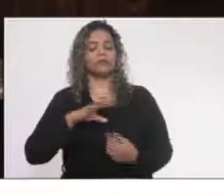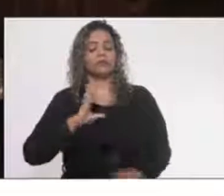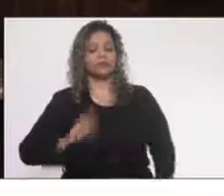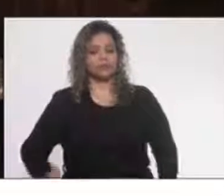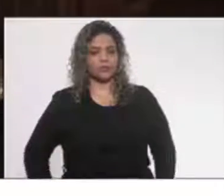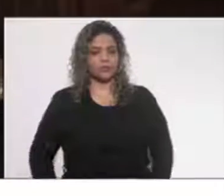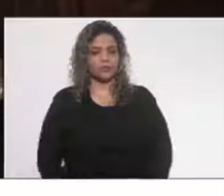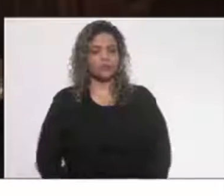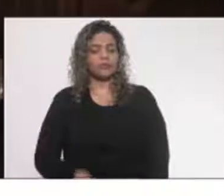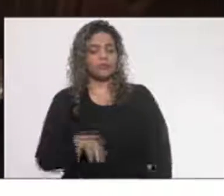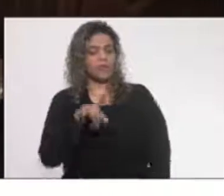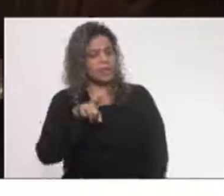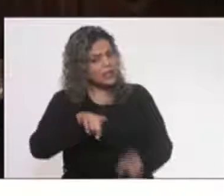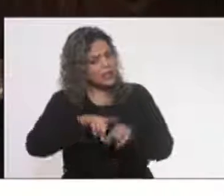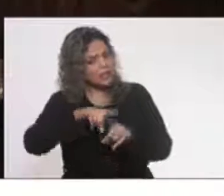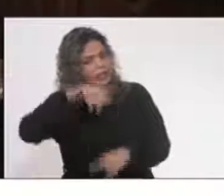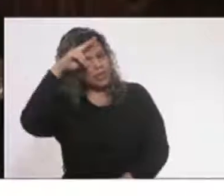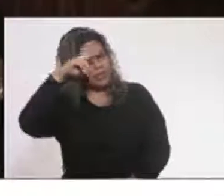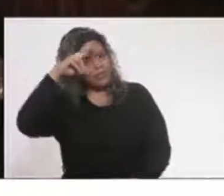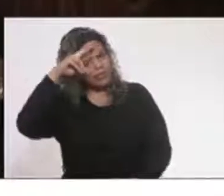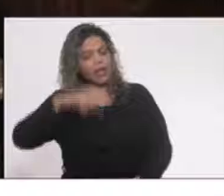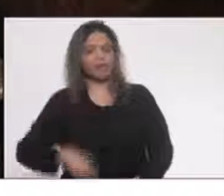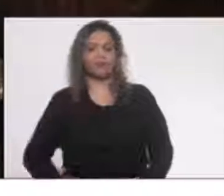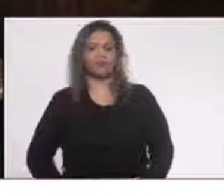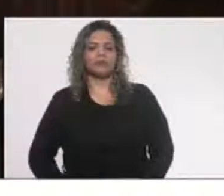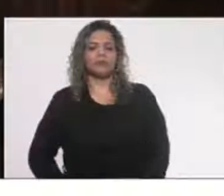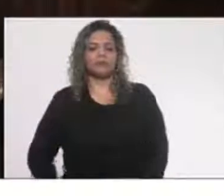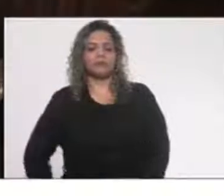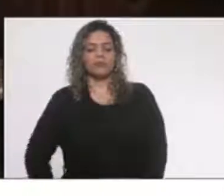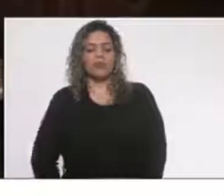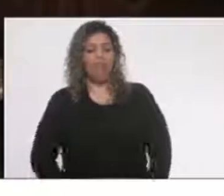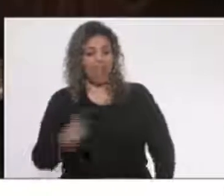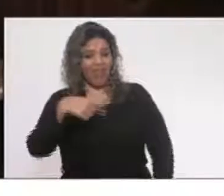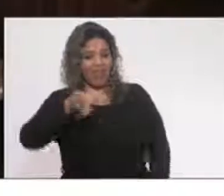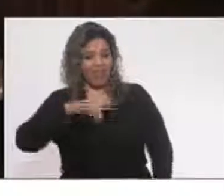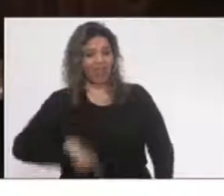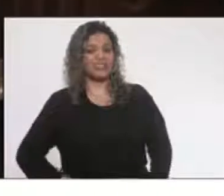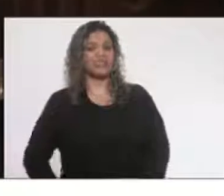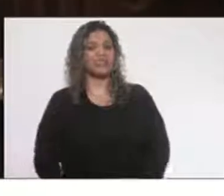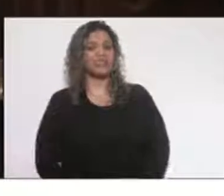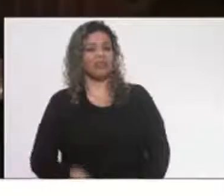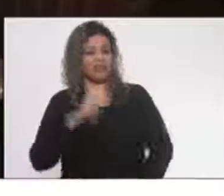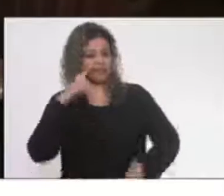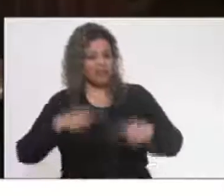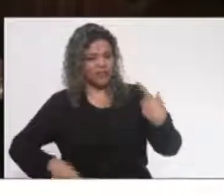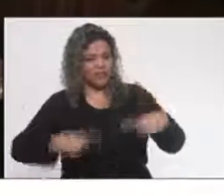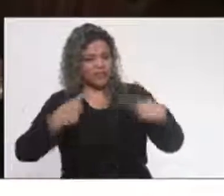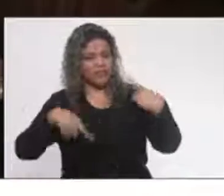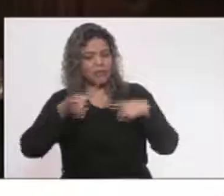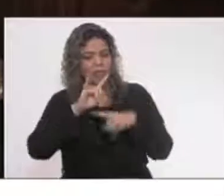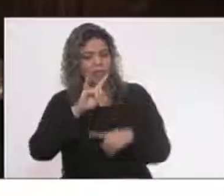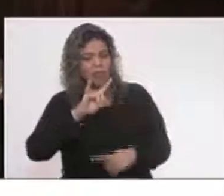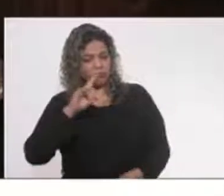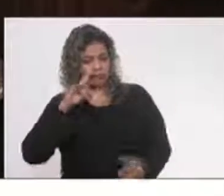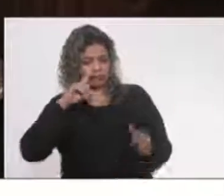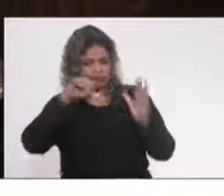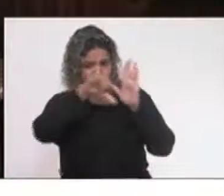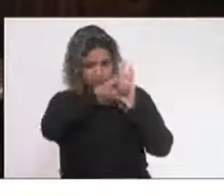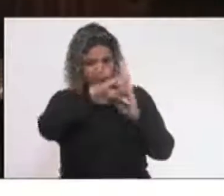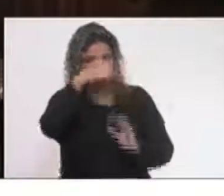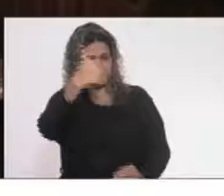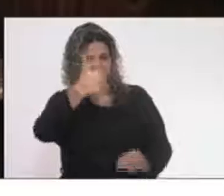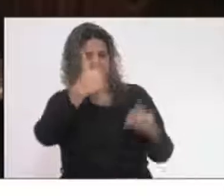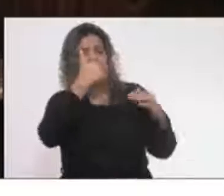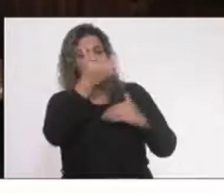presidente, também relembrar que esses resultados de enfrentamento à criminalidade no primeiro